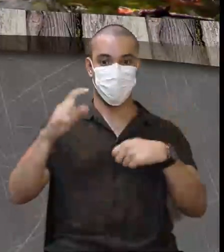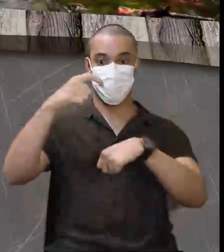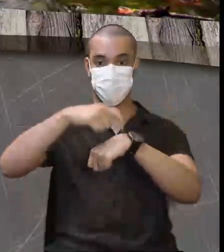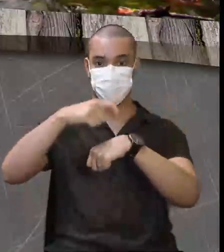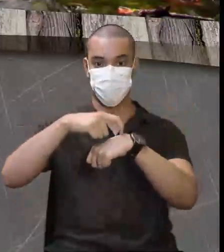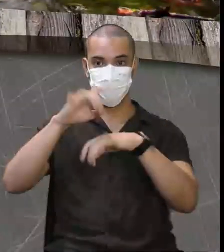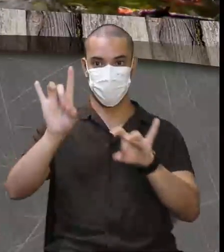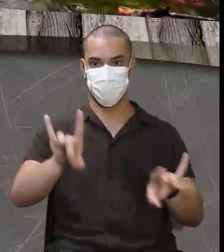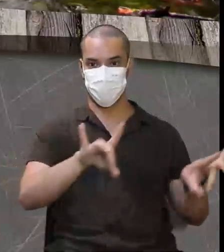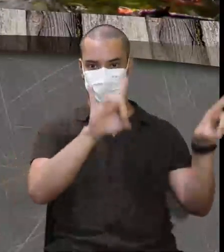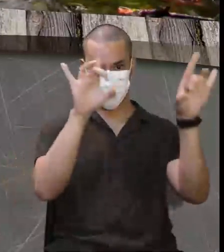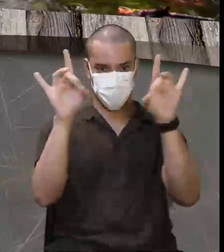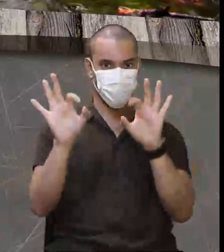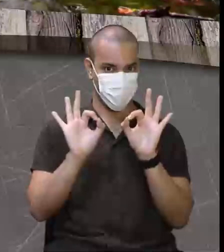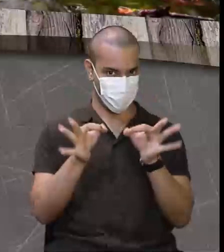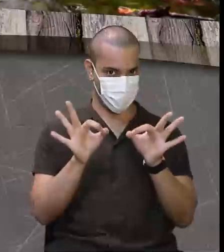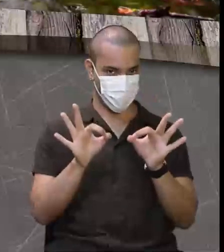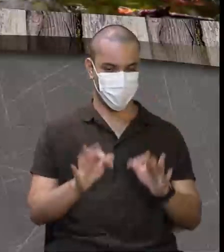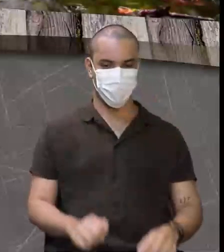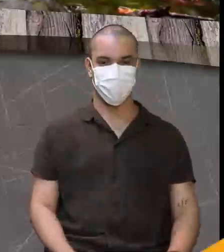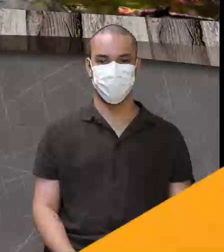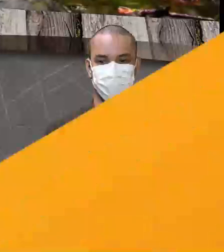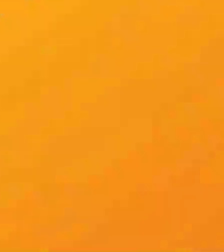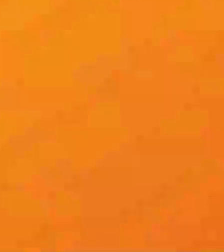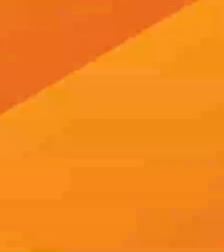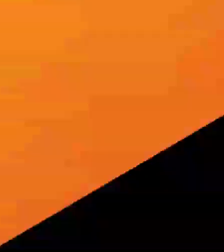momento especial. Vamos lá!